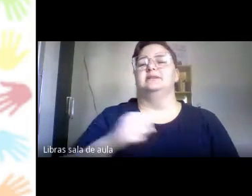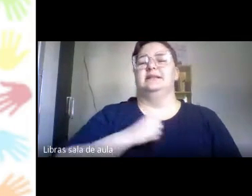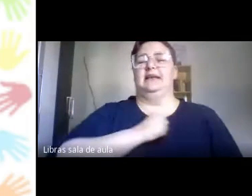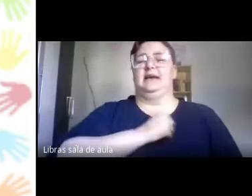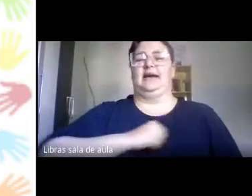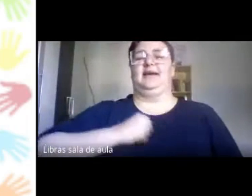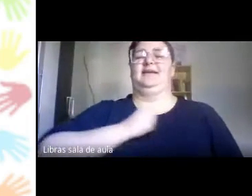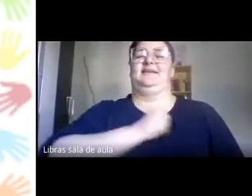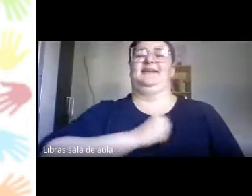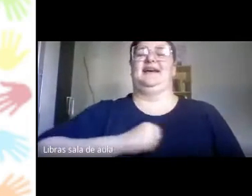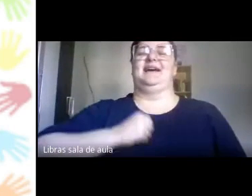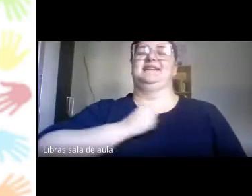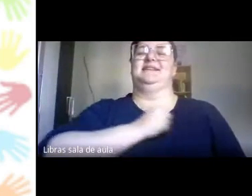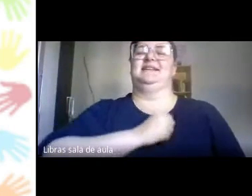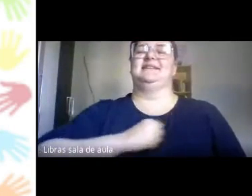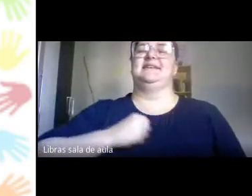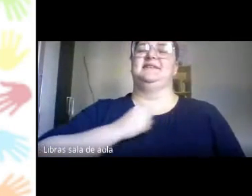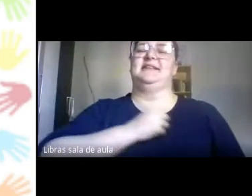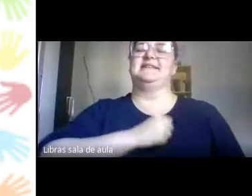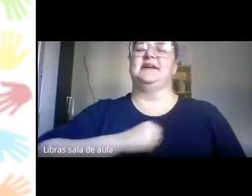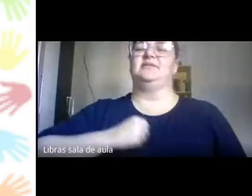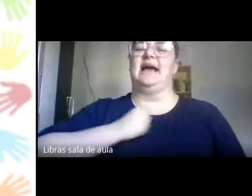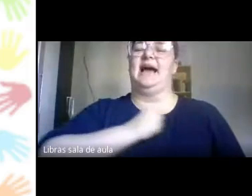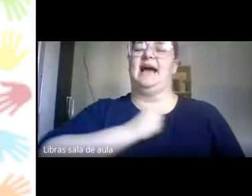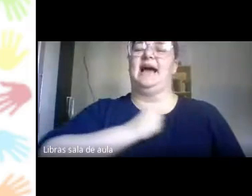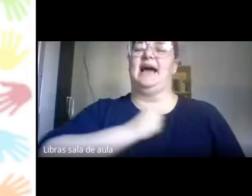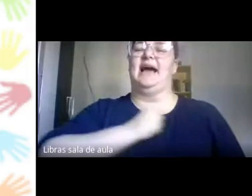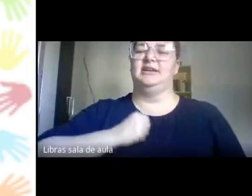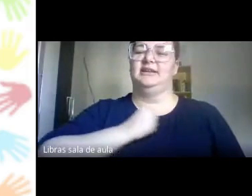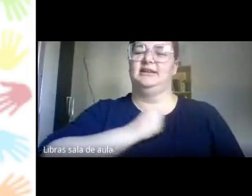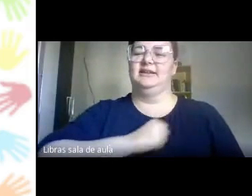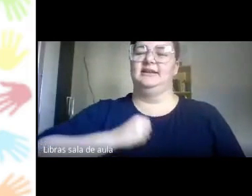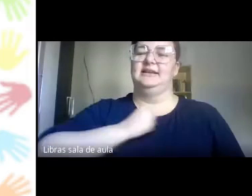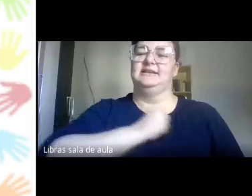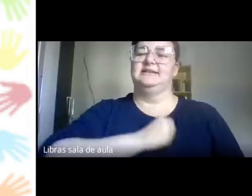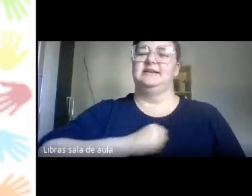Ó, a Angela tá dizendo que tem saudade.